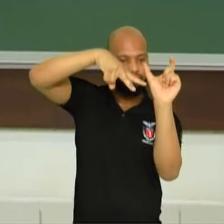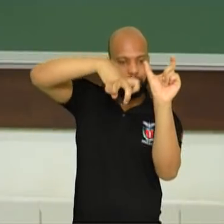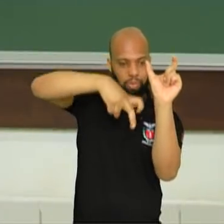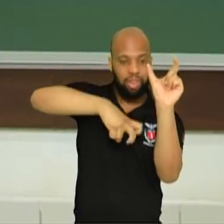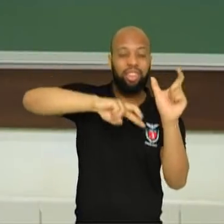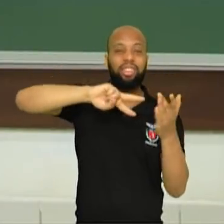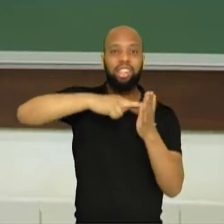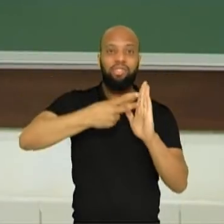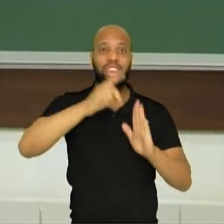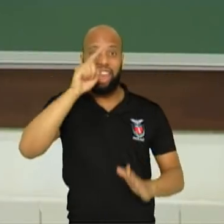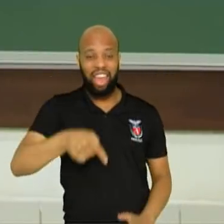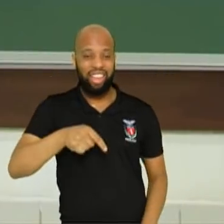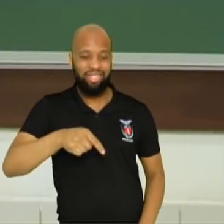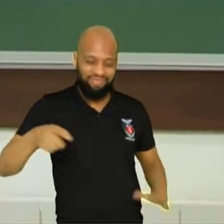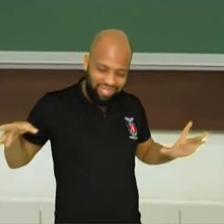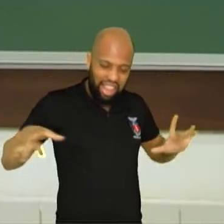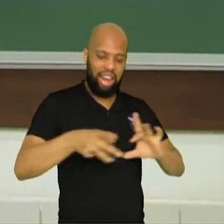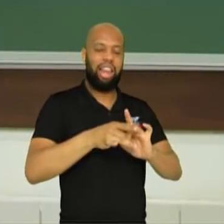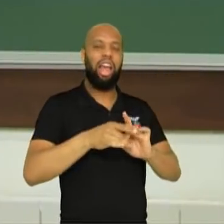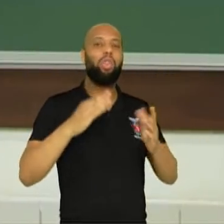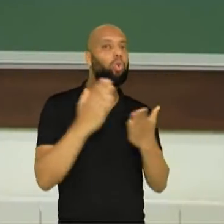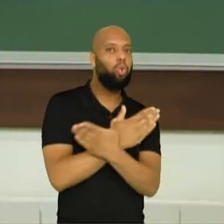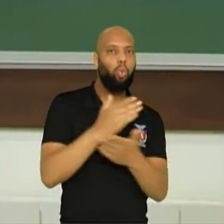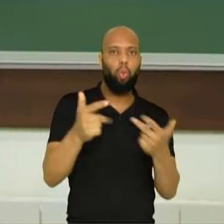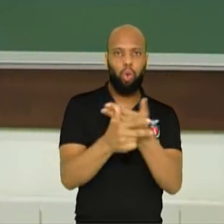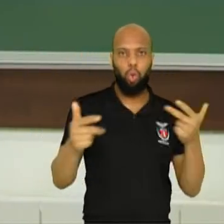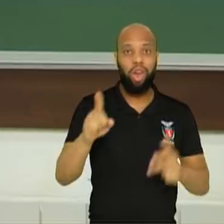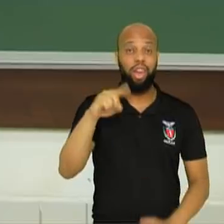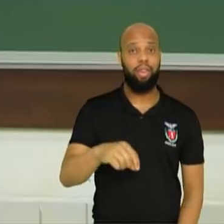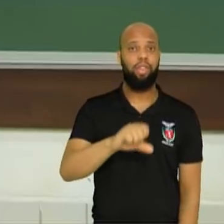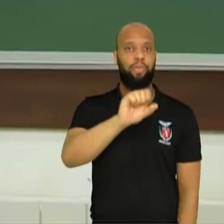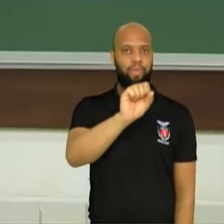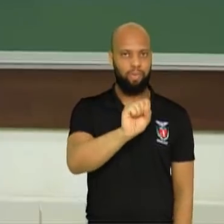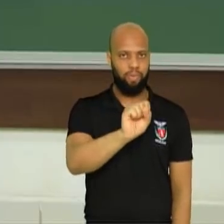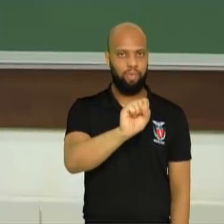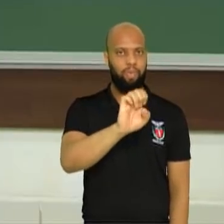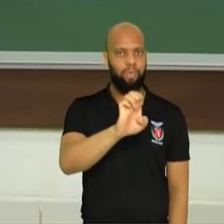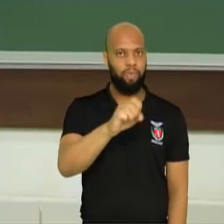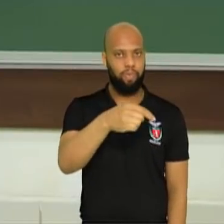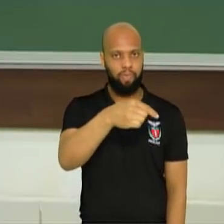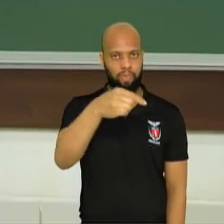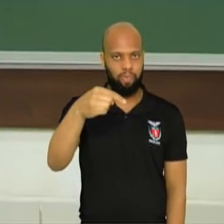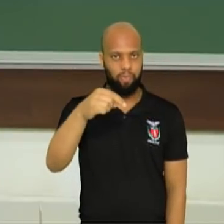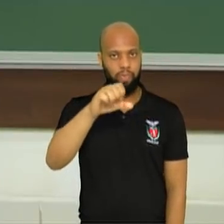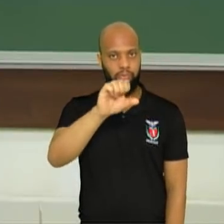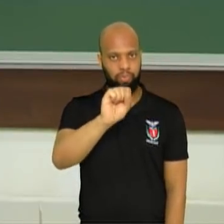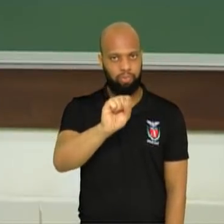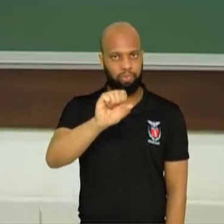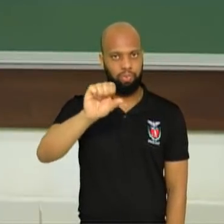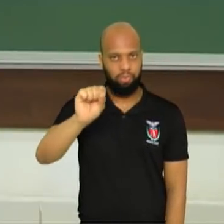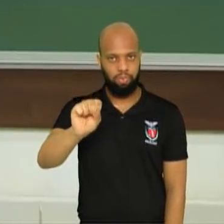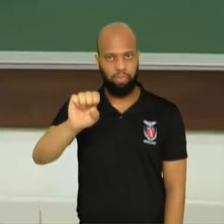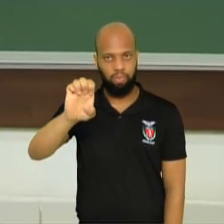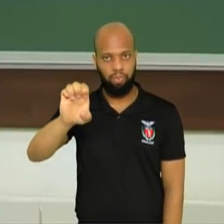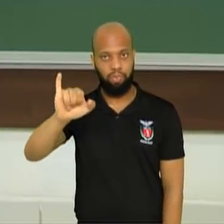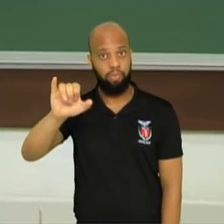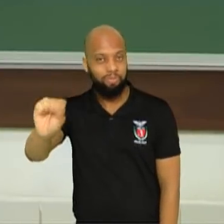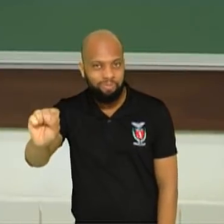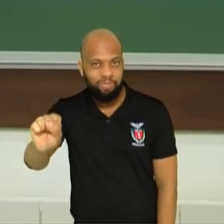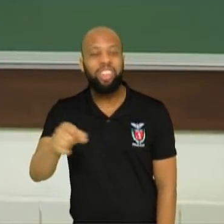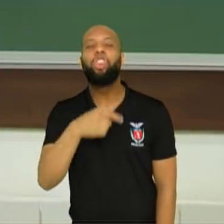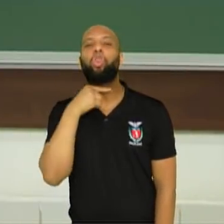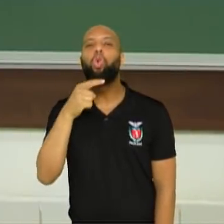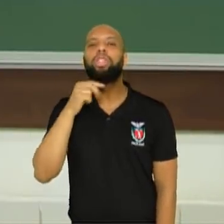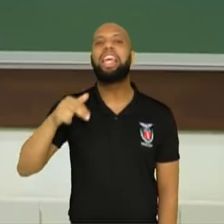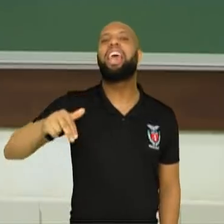estão diretamente ligados a alguma coisa, porque eles não têm como se fixar sozinhos. Eles não têm como andar embaixo